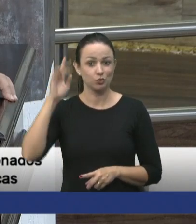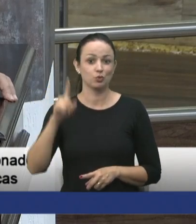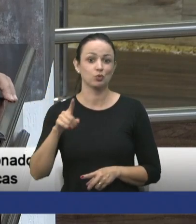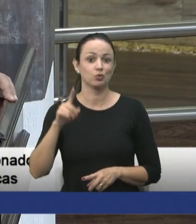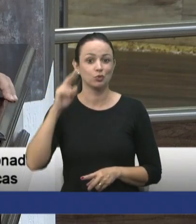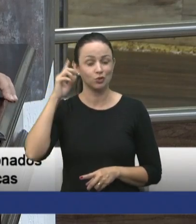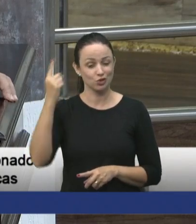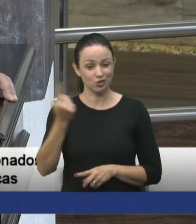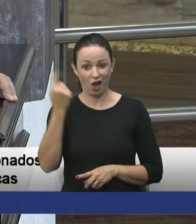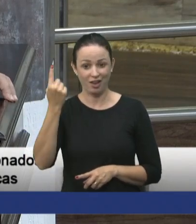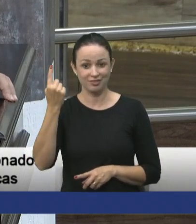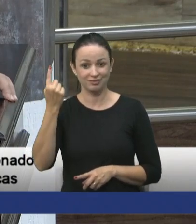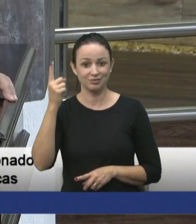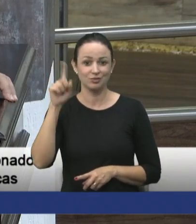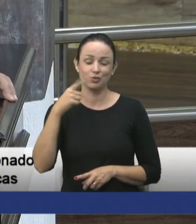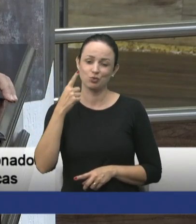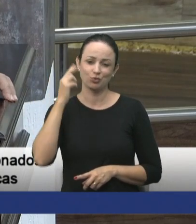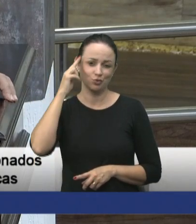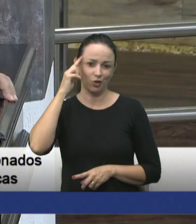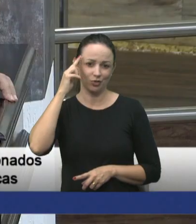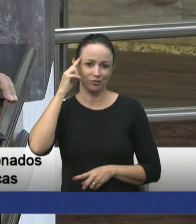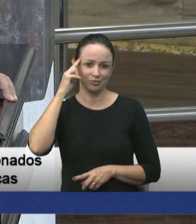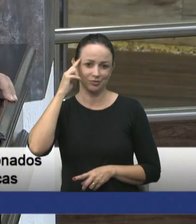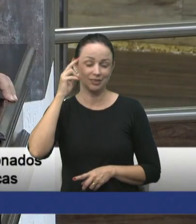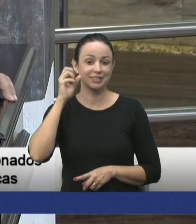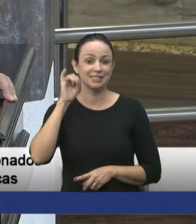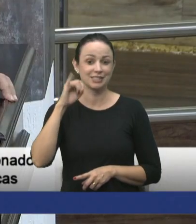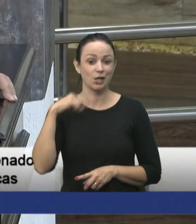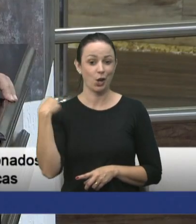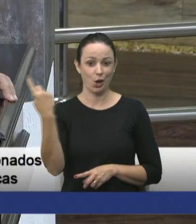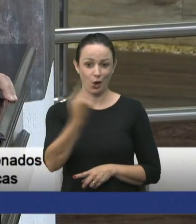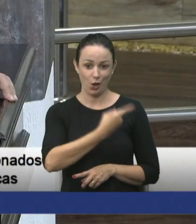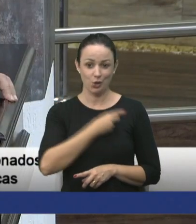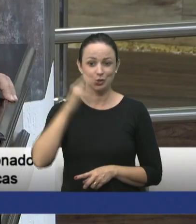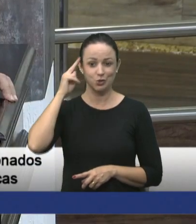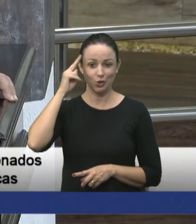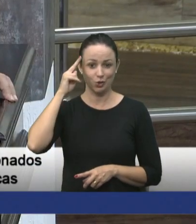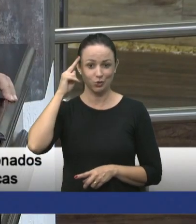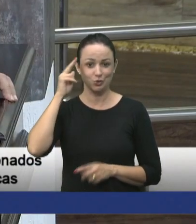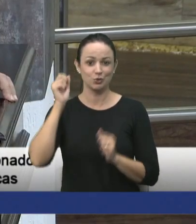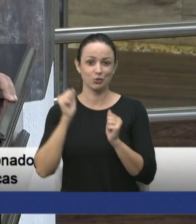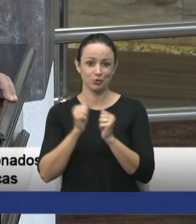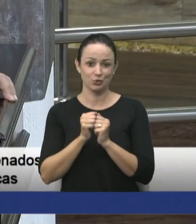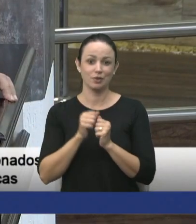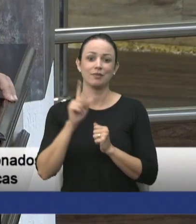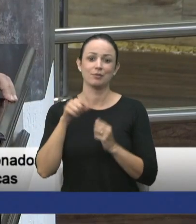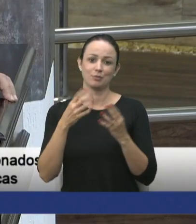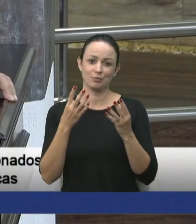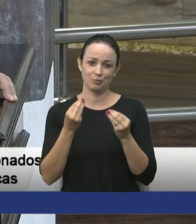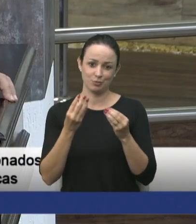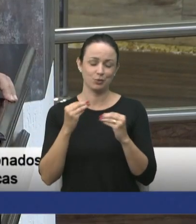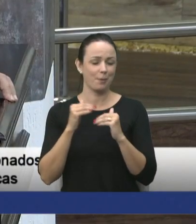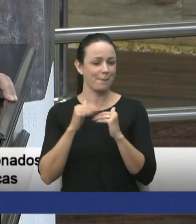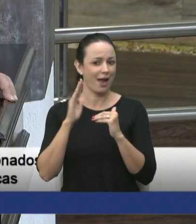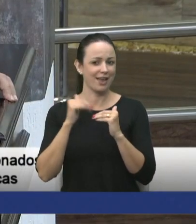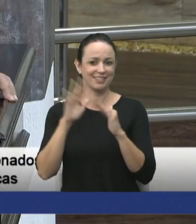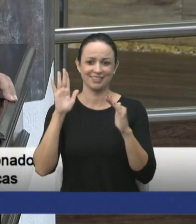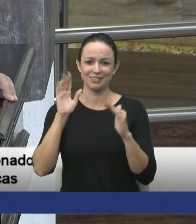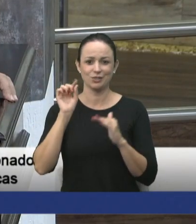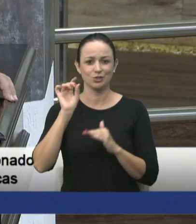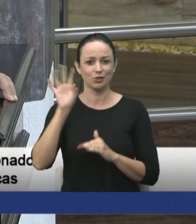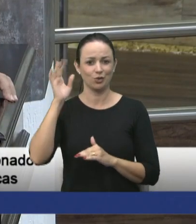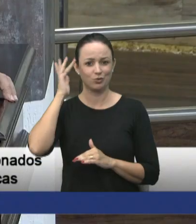sonha só é apenas um sonho, mas se todos nós sonharmos, vai ser muito, mas muito mais do que um